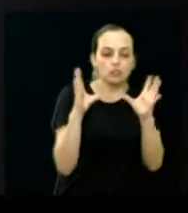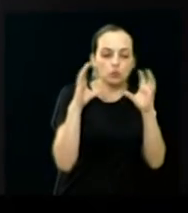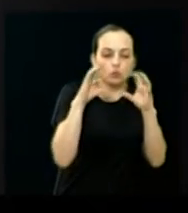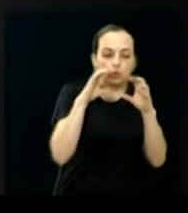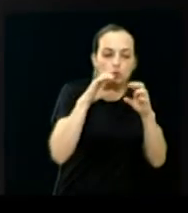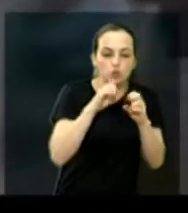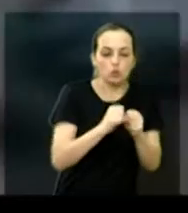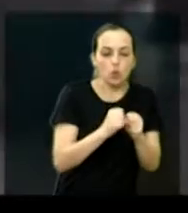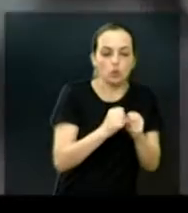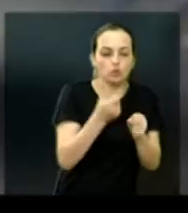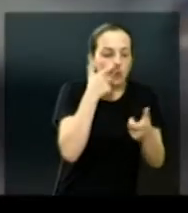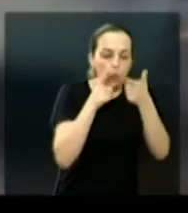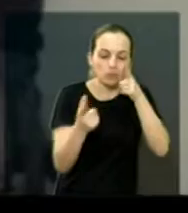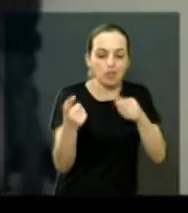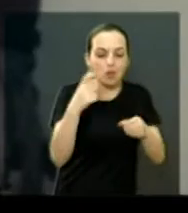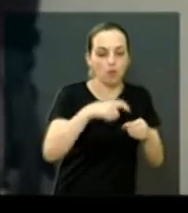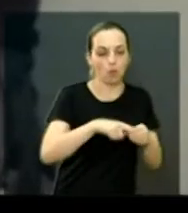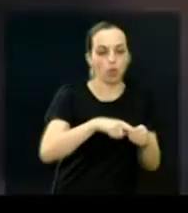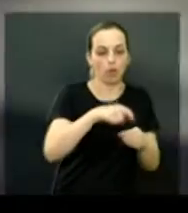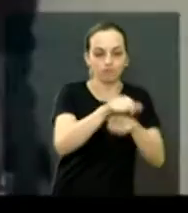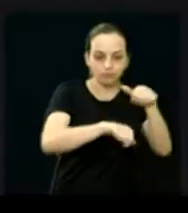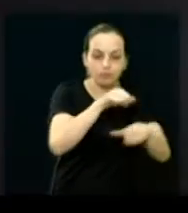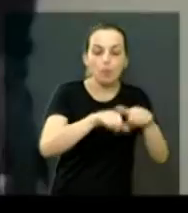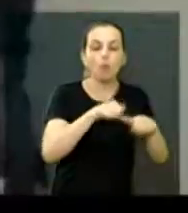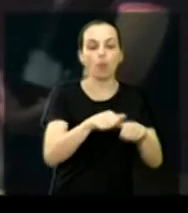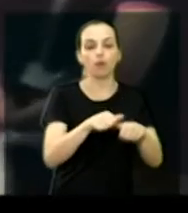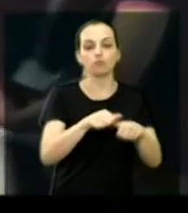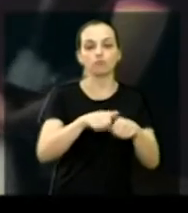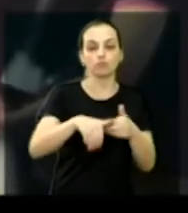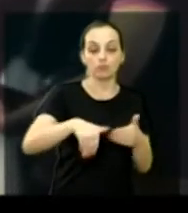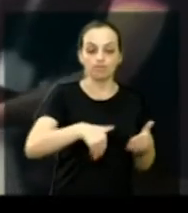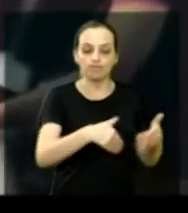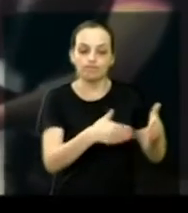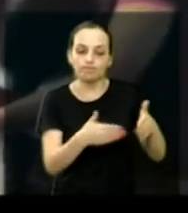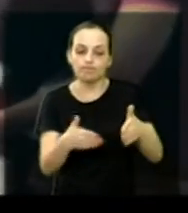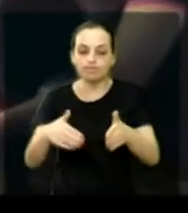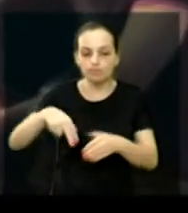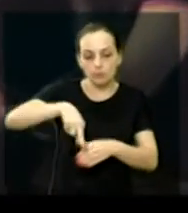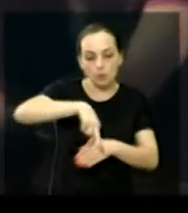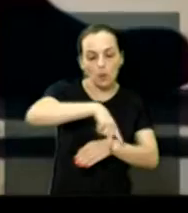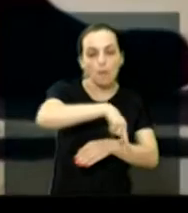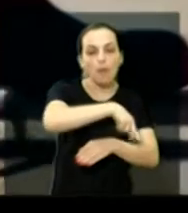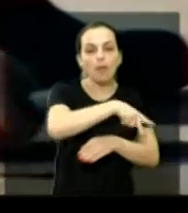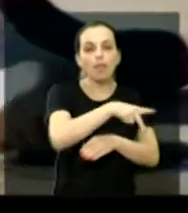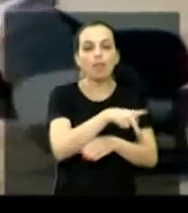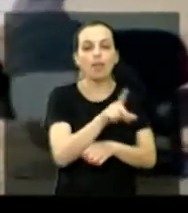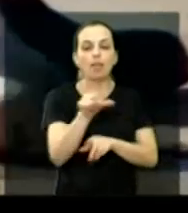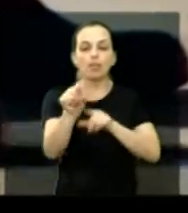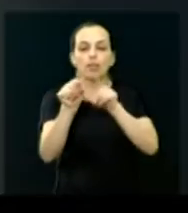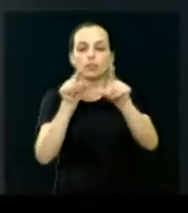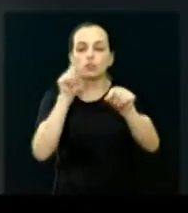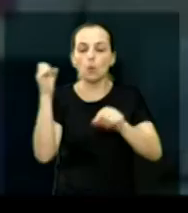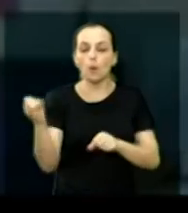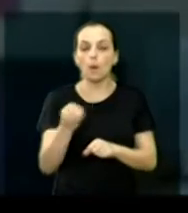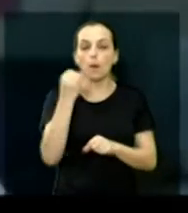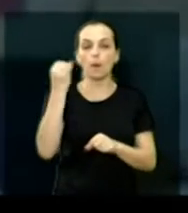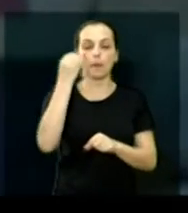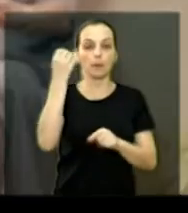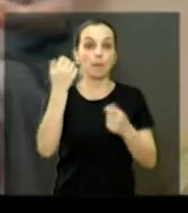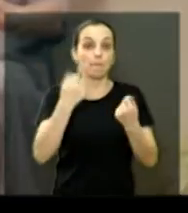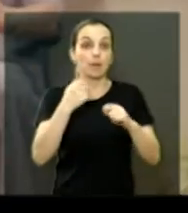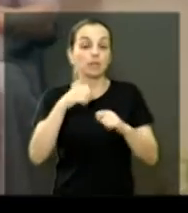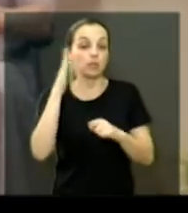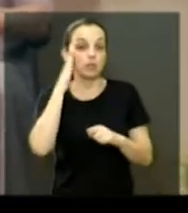volta e nessa caminhada cada escolha importa é preciso saber escolher a profissão